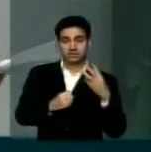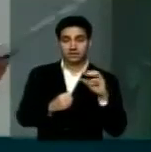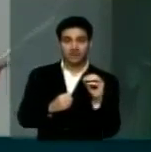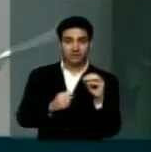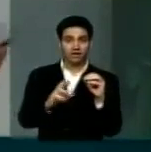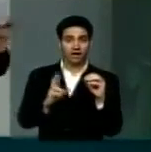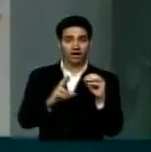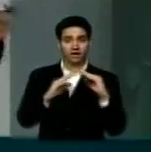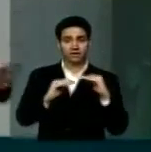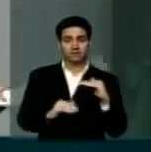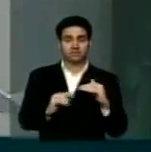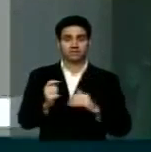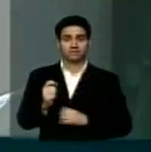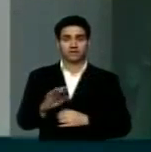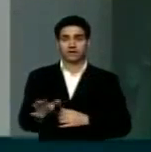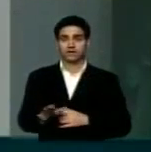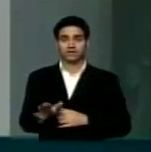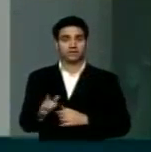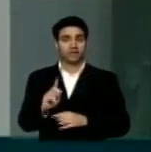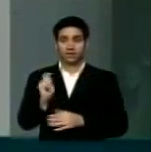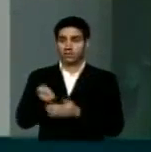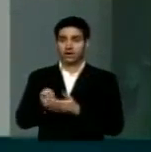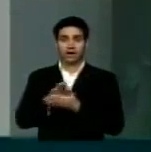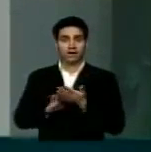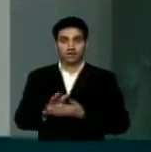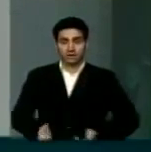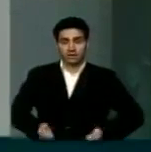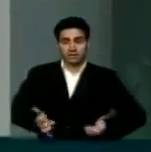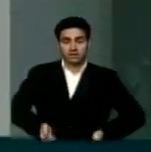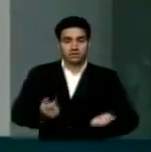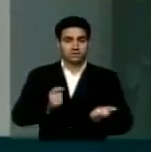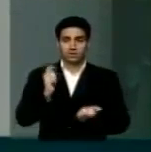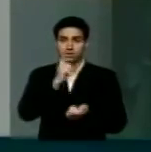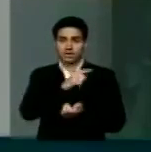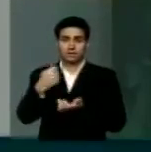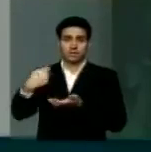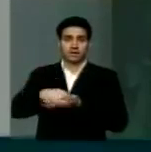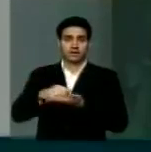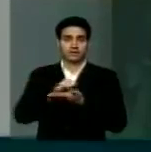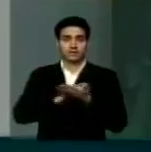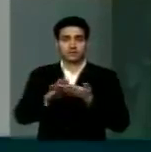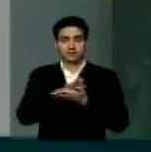evidentemente que não paga nem o custo de produção ao nosso pequeno agricultor. Muito obrigado.